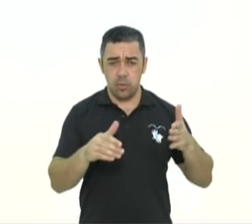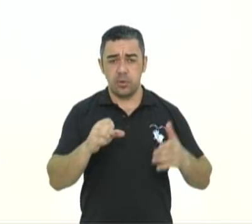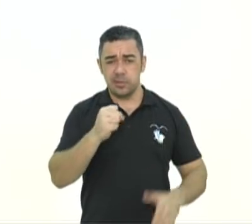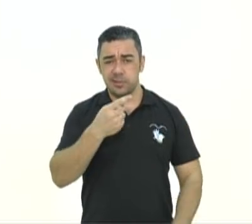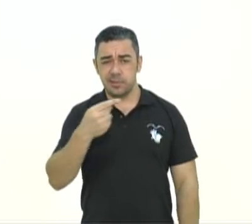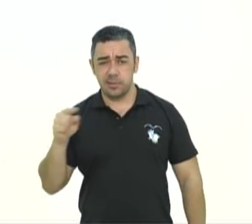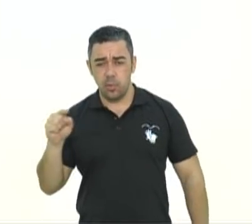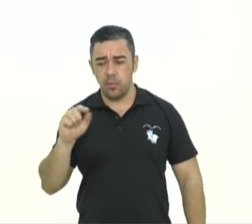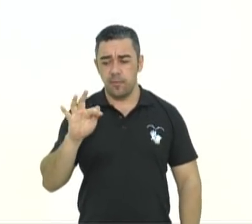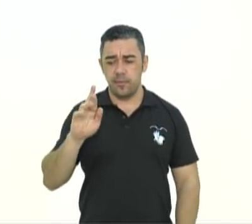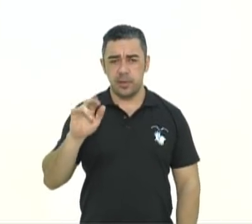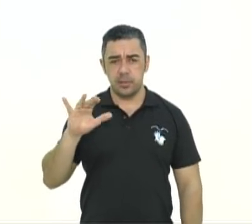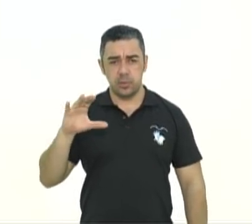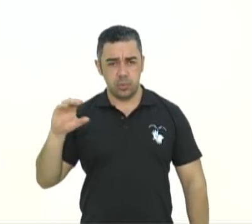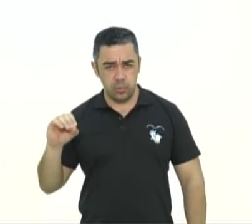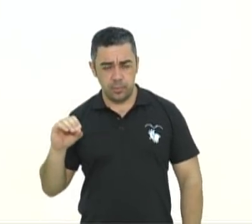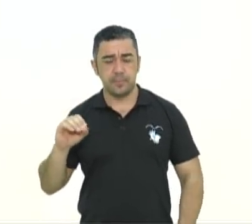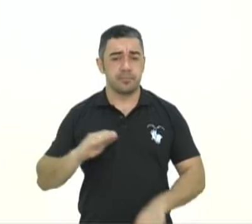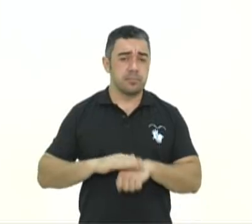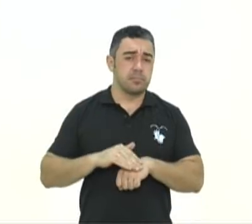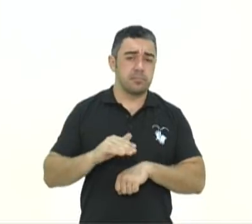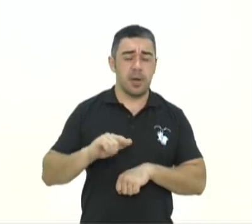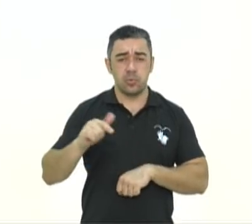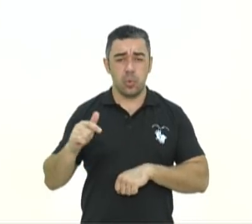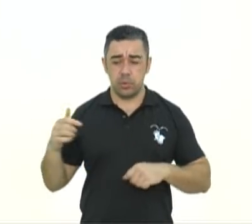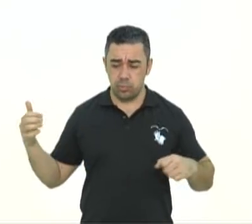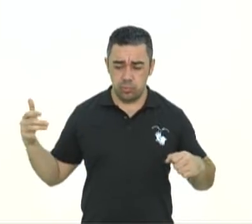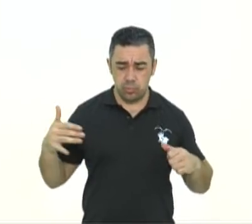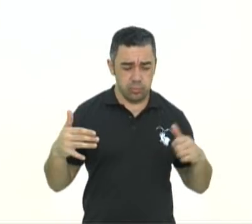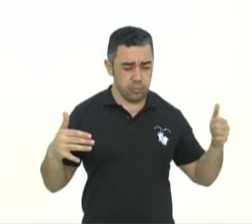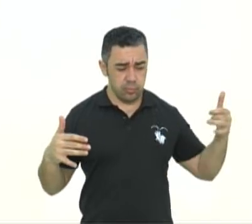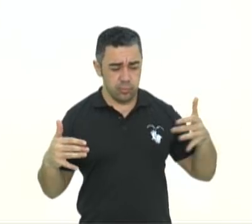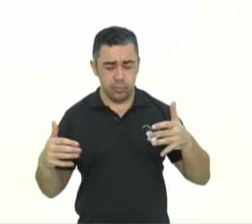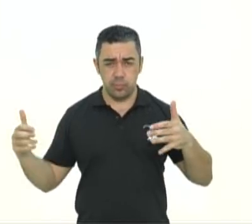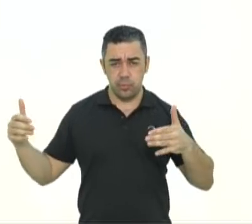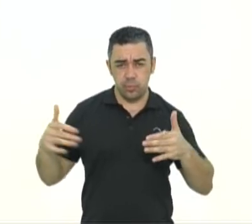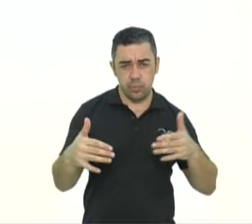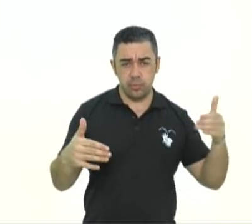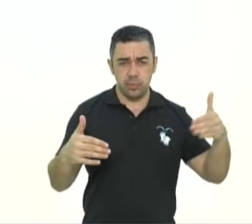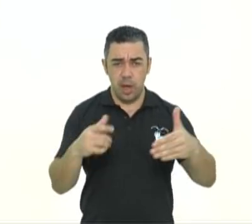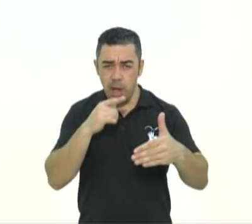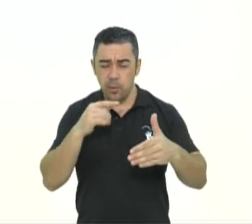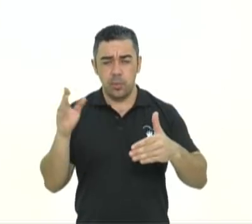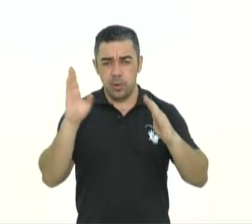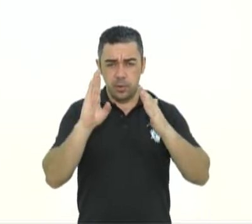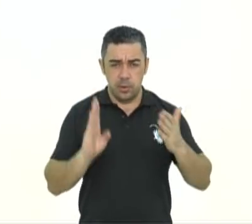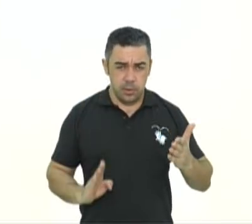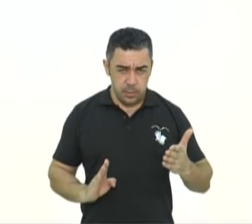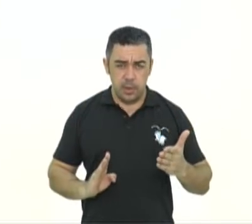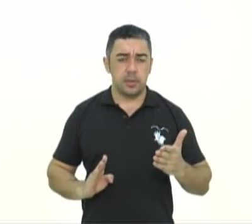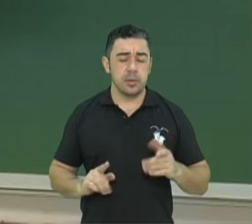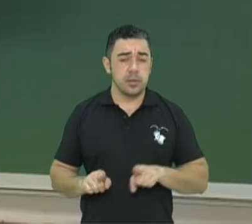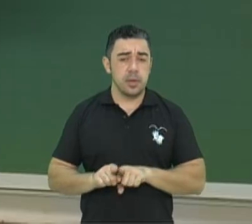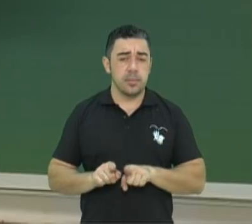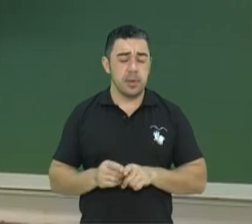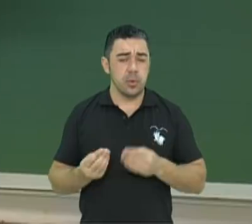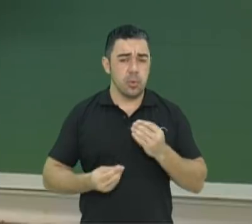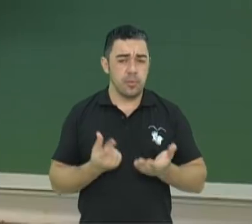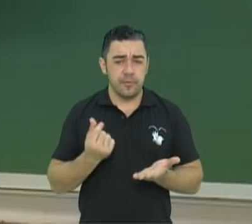buscar integração entre bacias das regiões do Brasil e investir em saneamento básico.